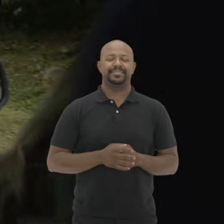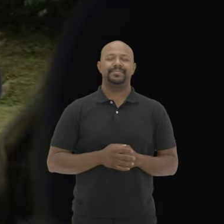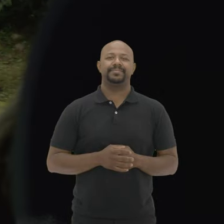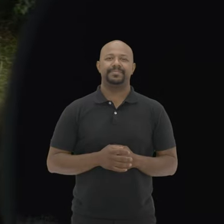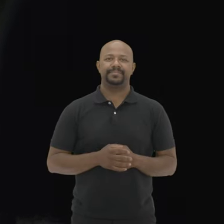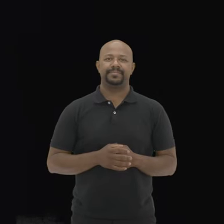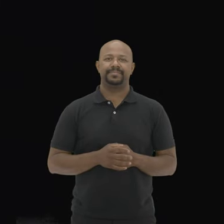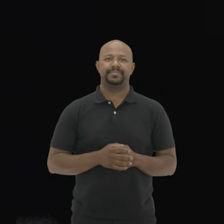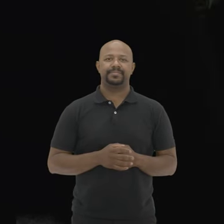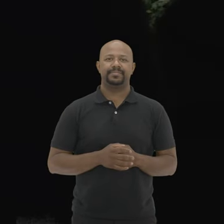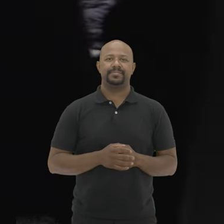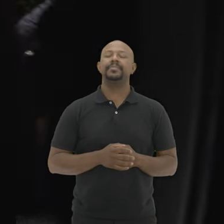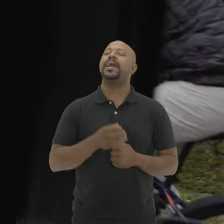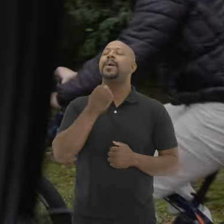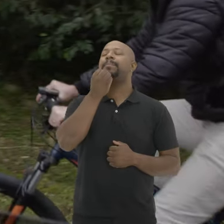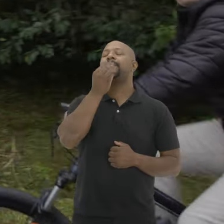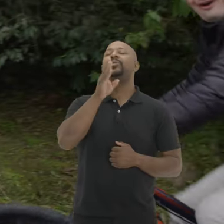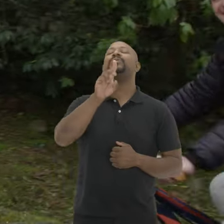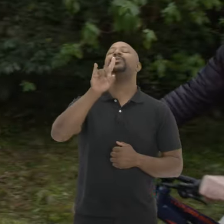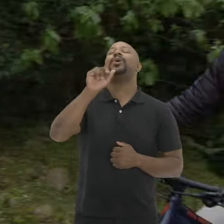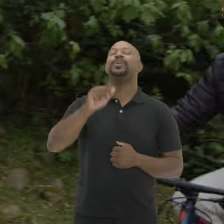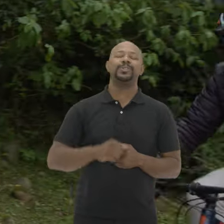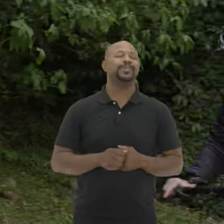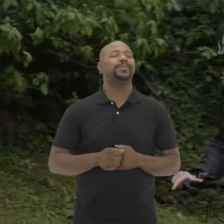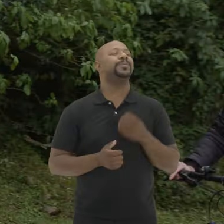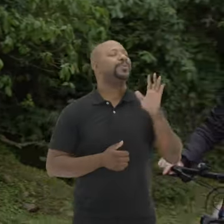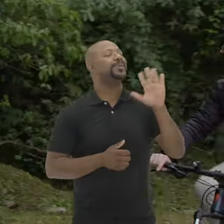Se aproximam do ciclista, que é Daniel. Buongiorno!